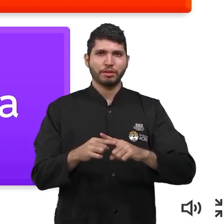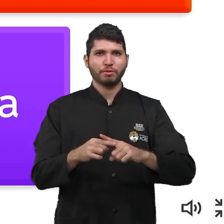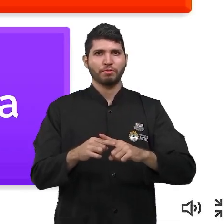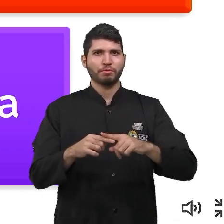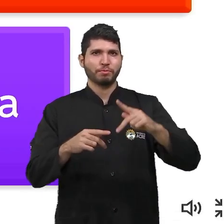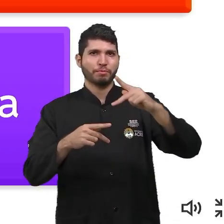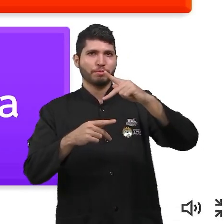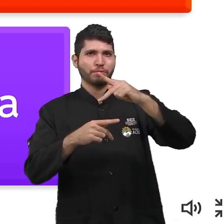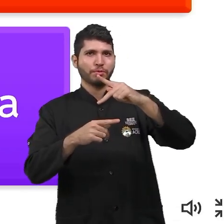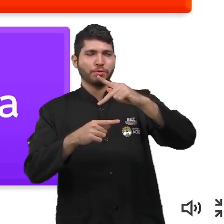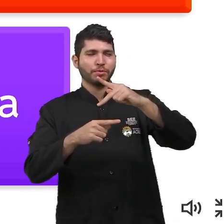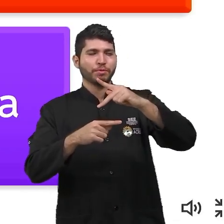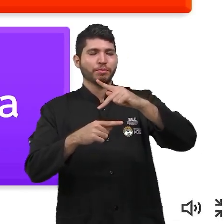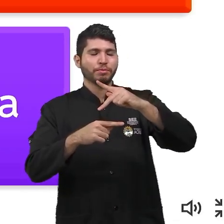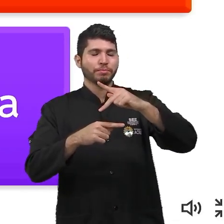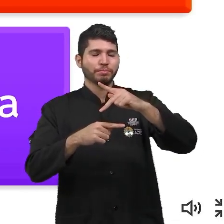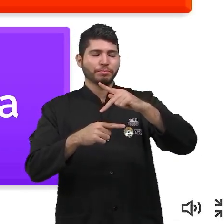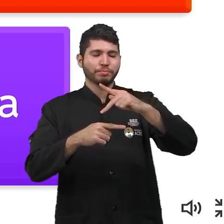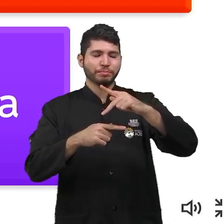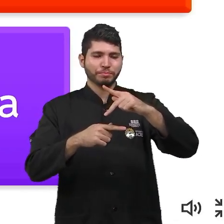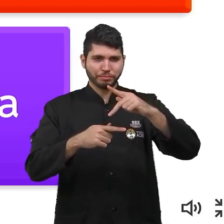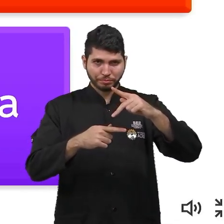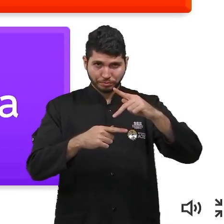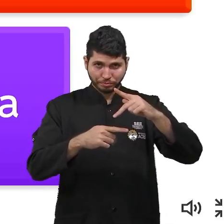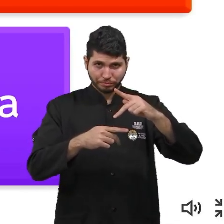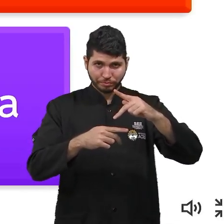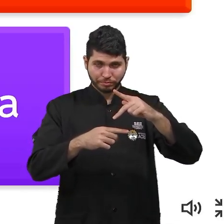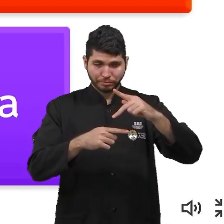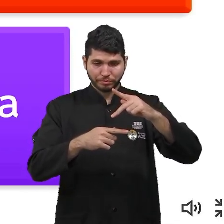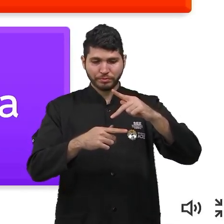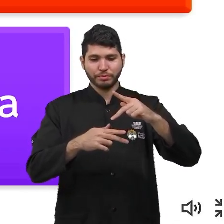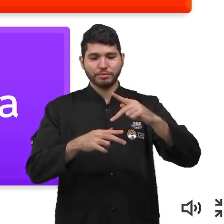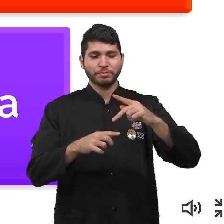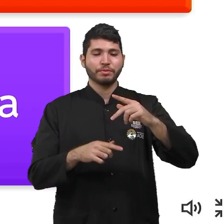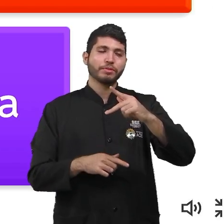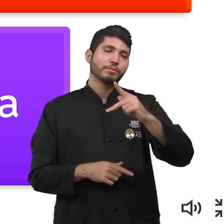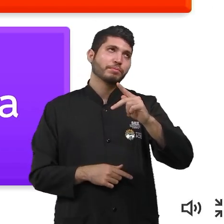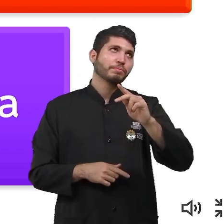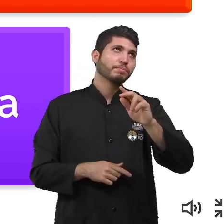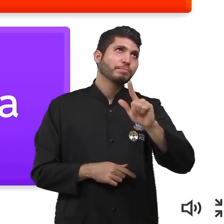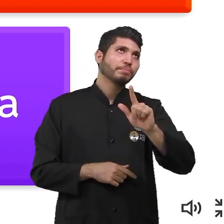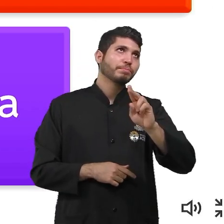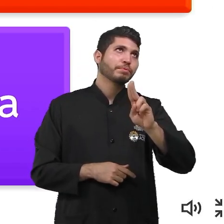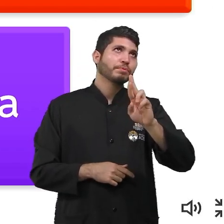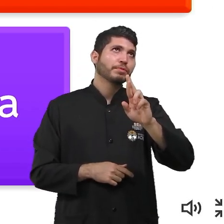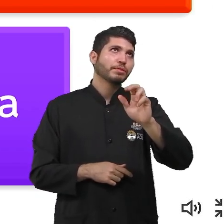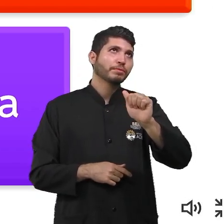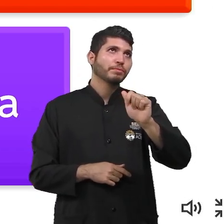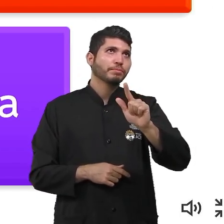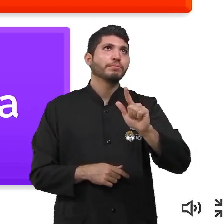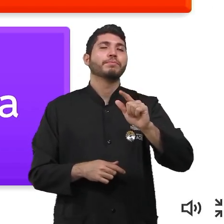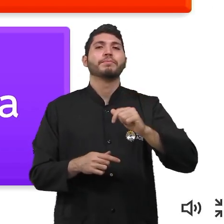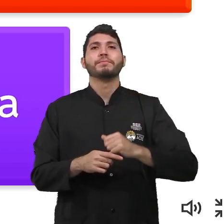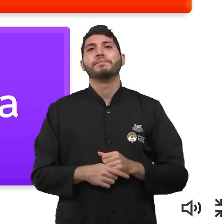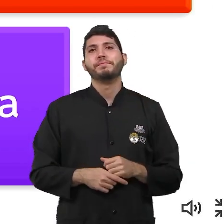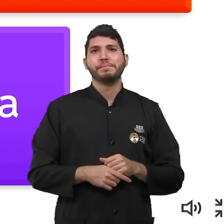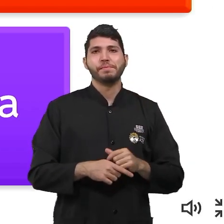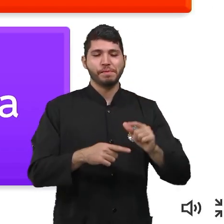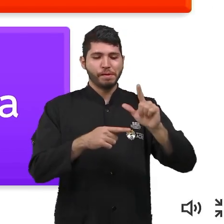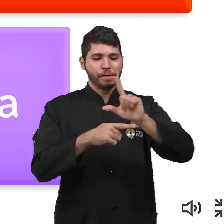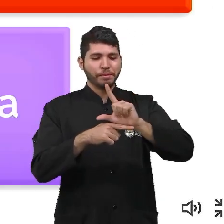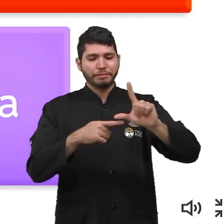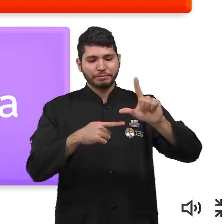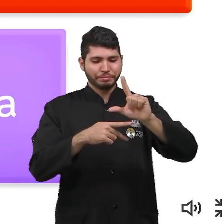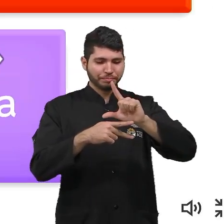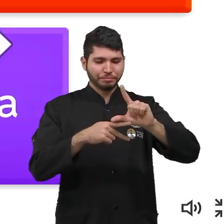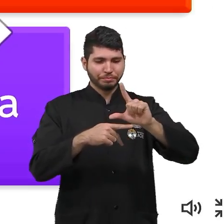8:15. La prima de Alice, se é a prima de Alice, ela estava, porque só está falando da prima, então